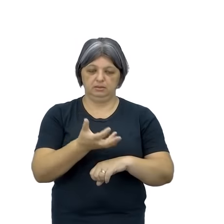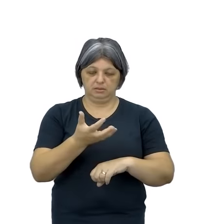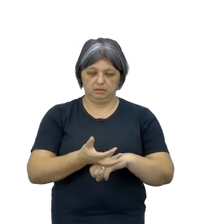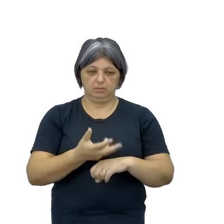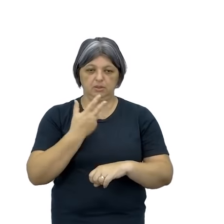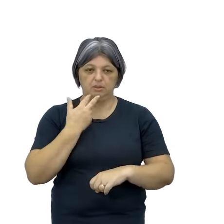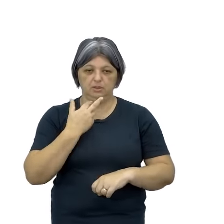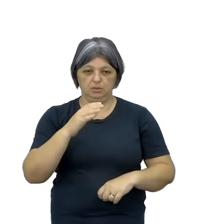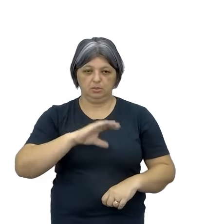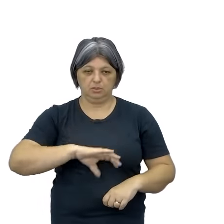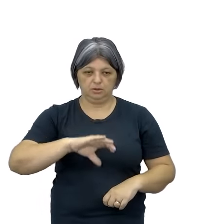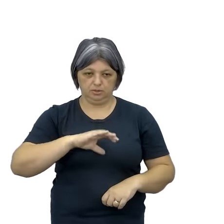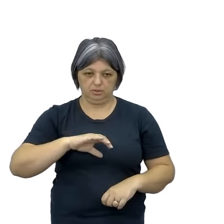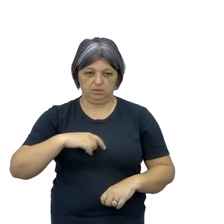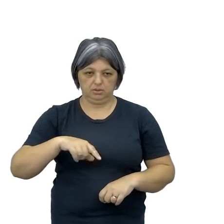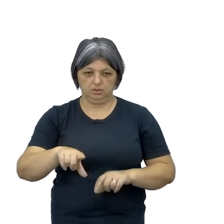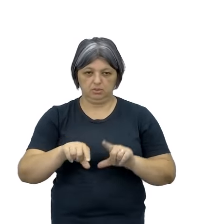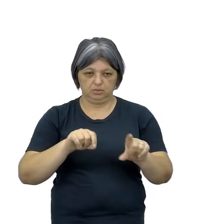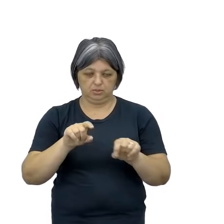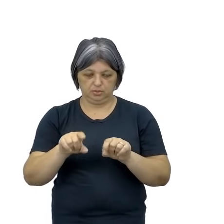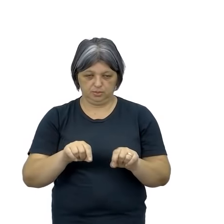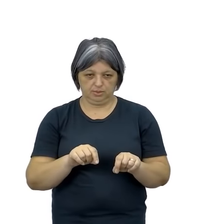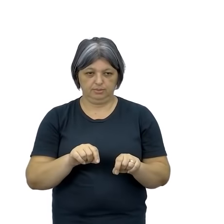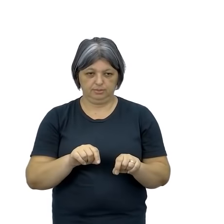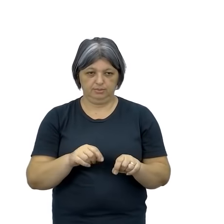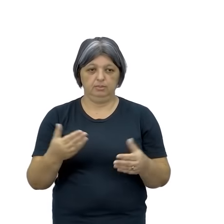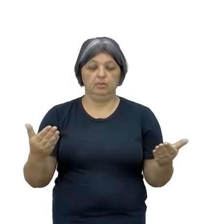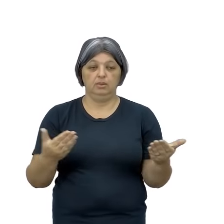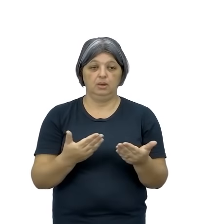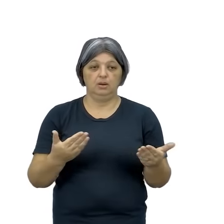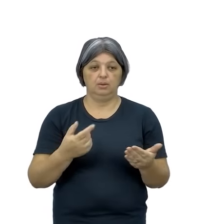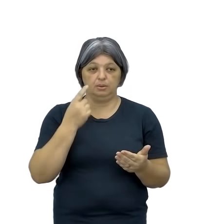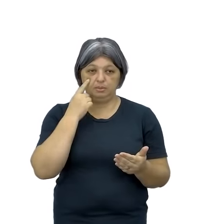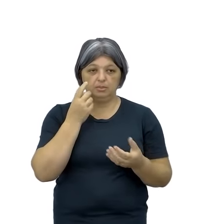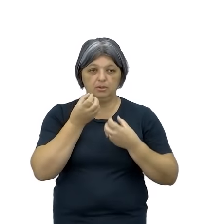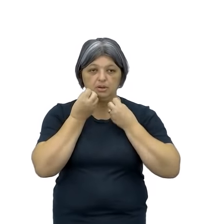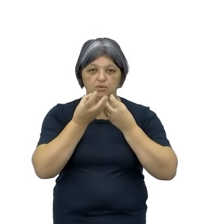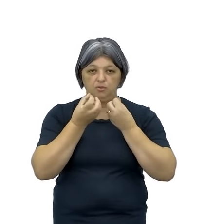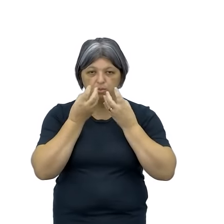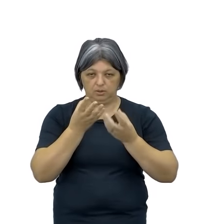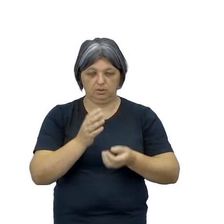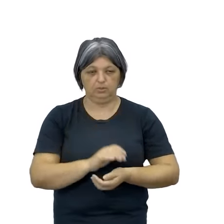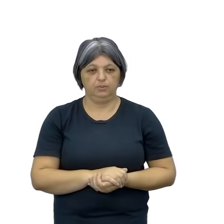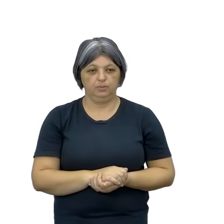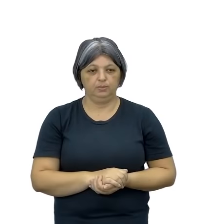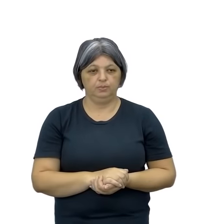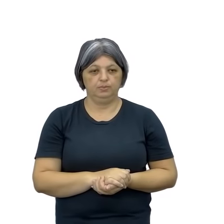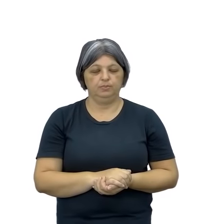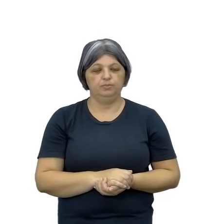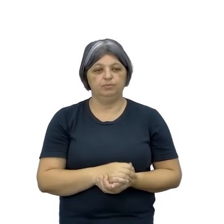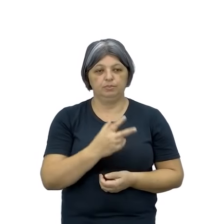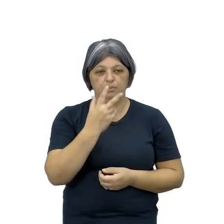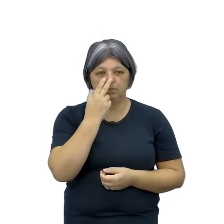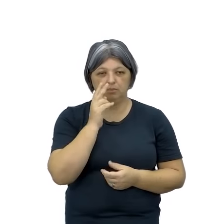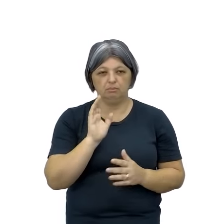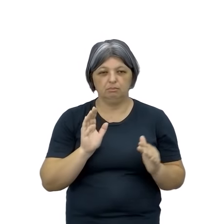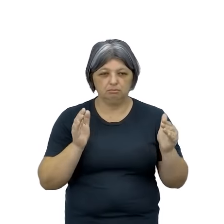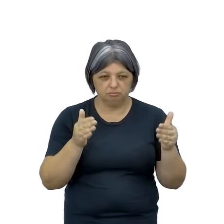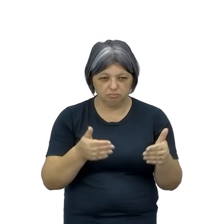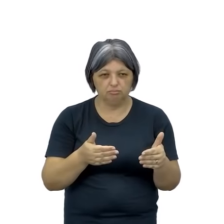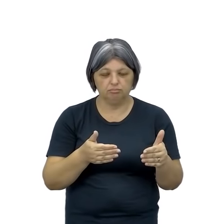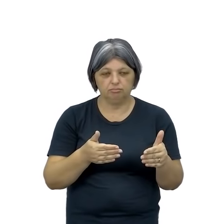Então selecionei, tá bom? Aí eu vou partir aqui para esses dados. E aqui que eu acho importante este olhar